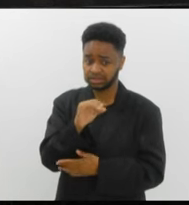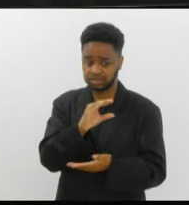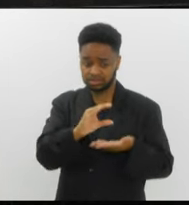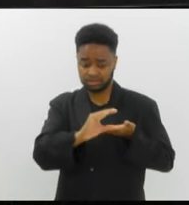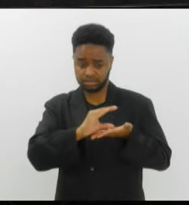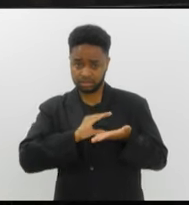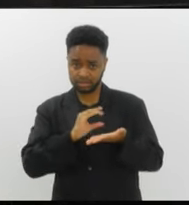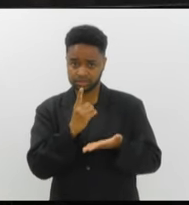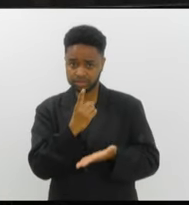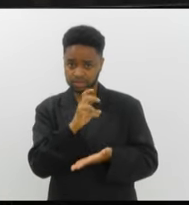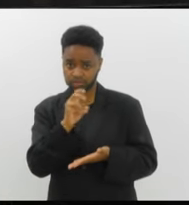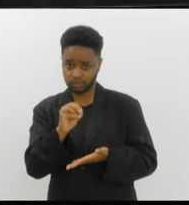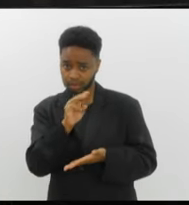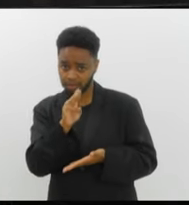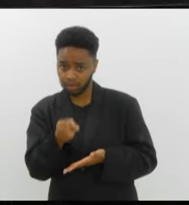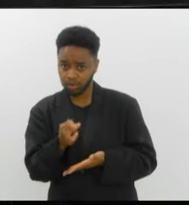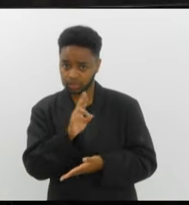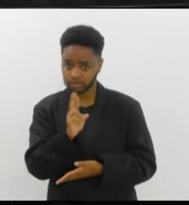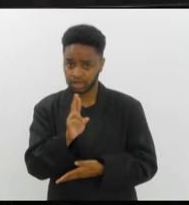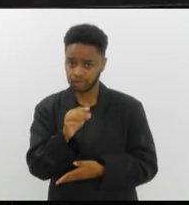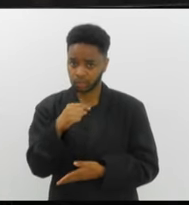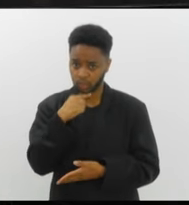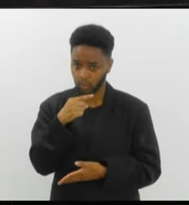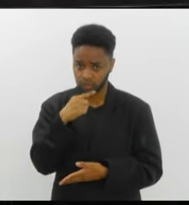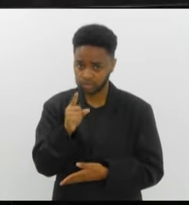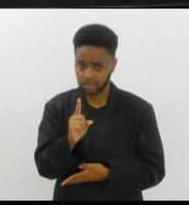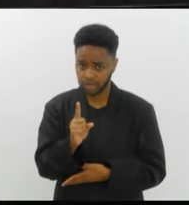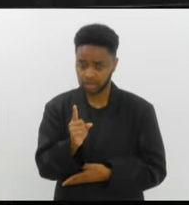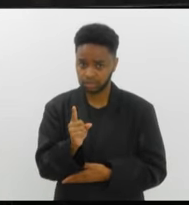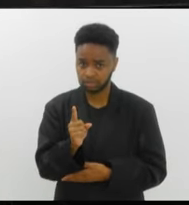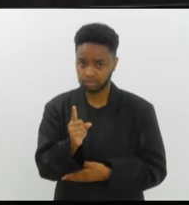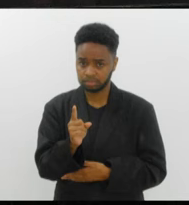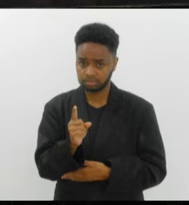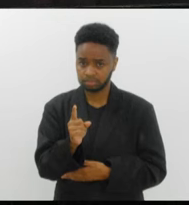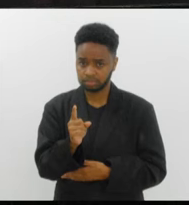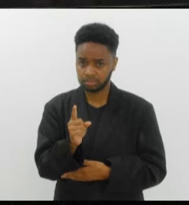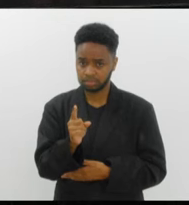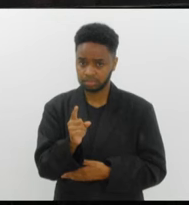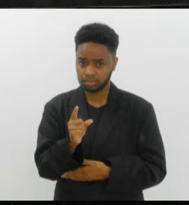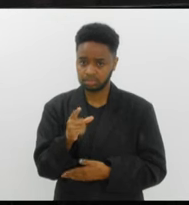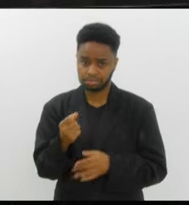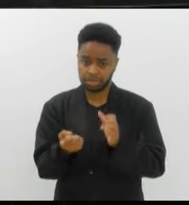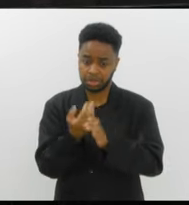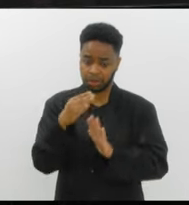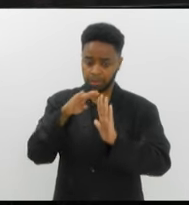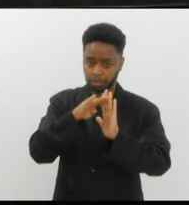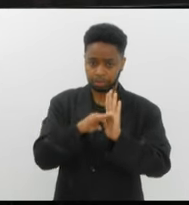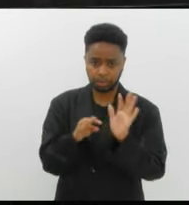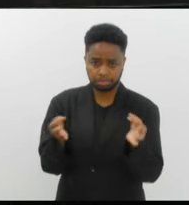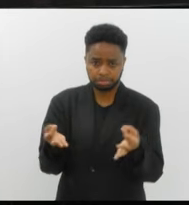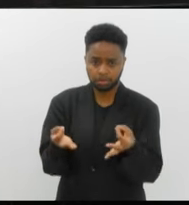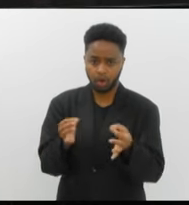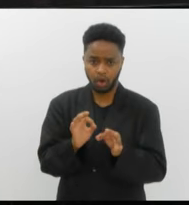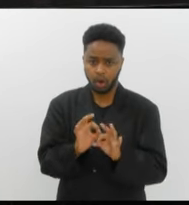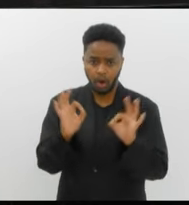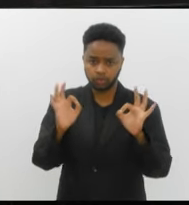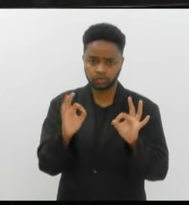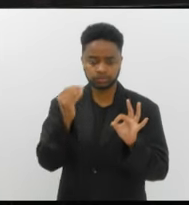de reais eu não consigo fazer um belo programa